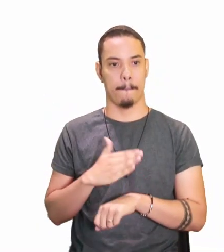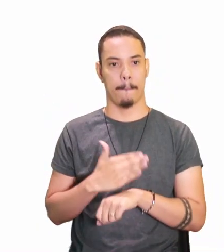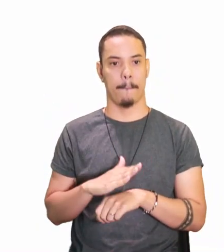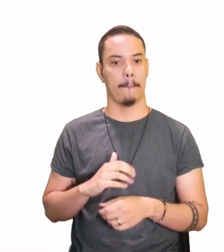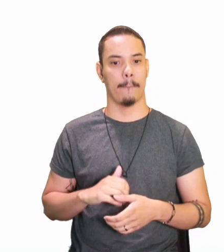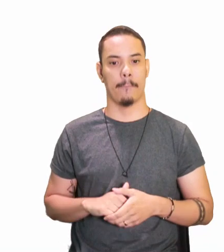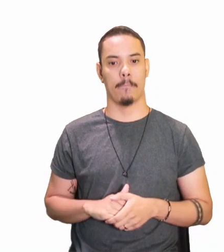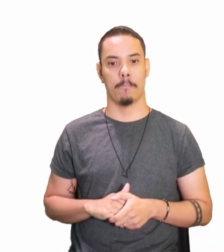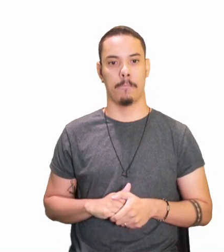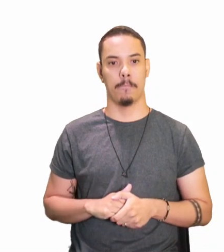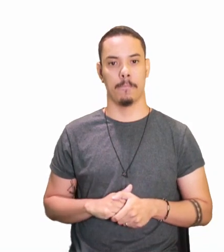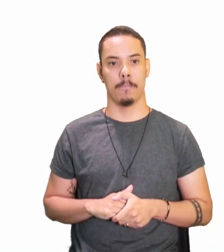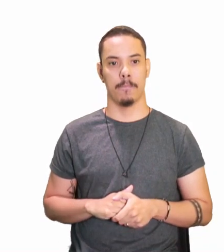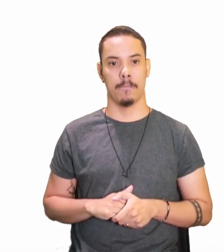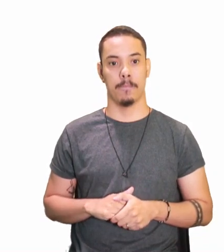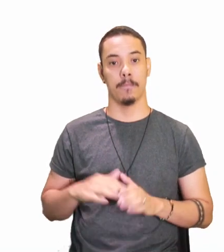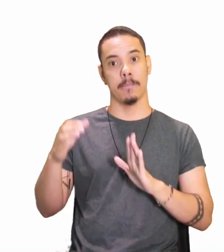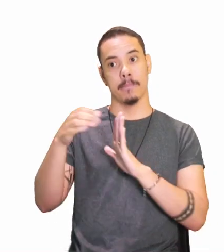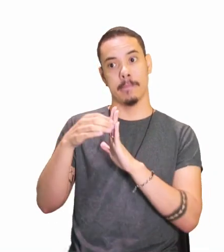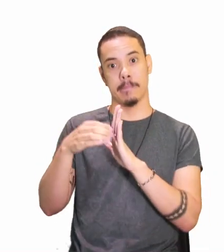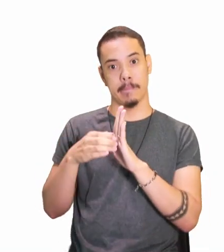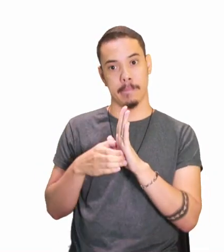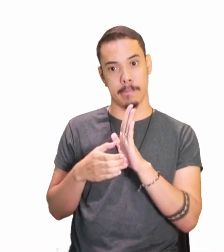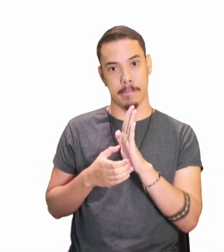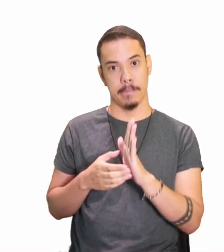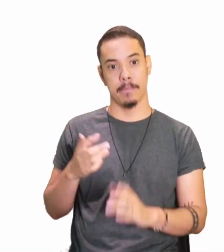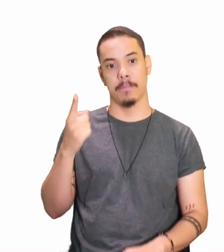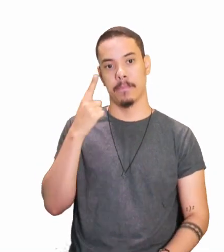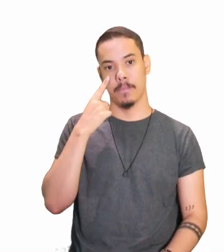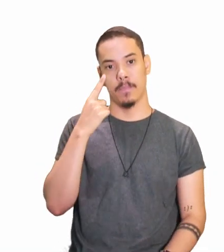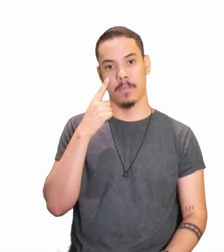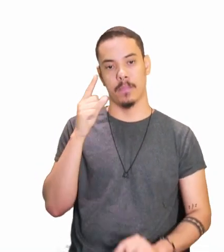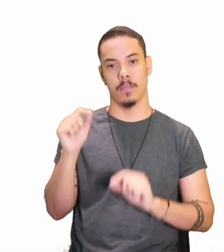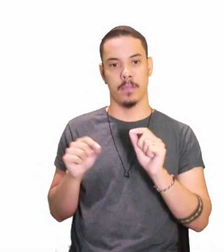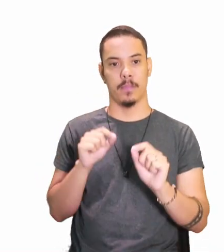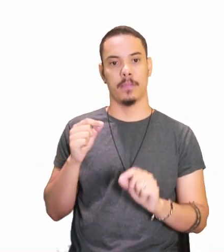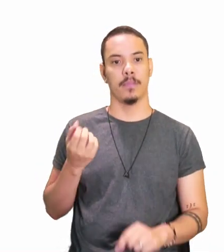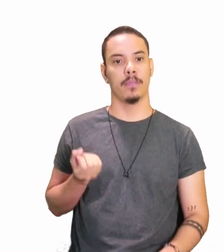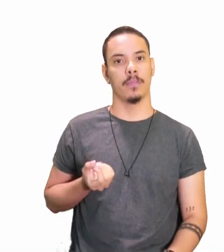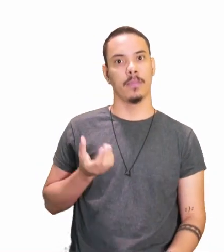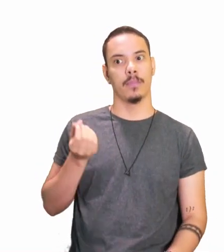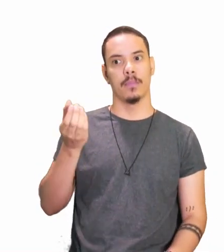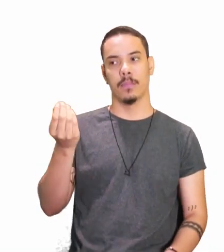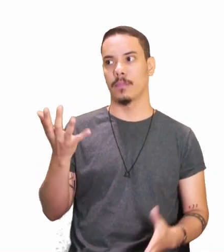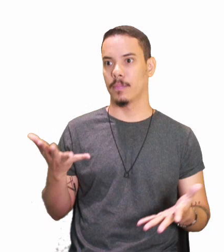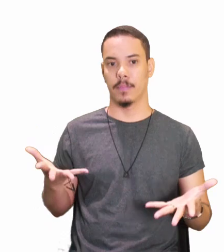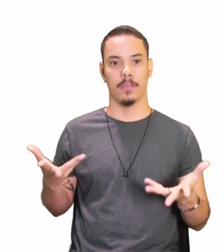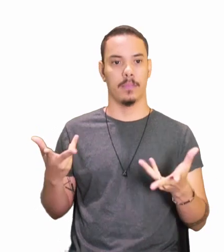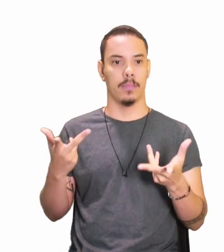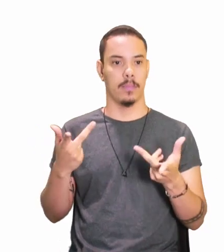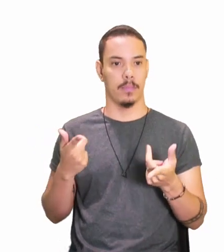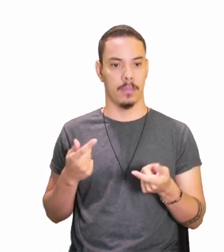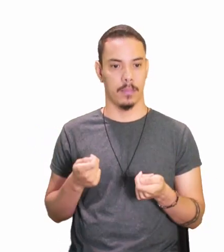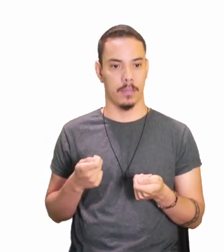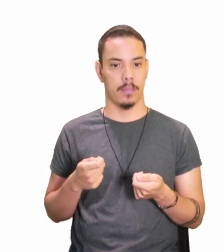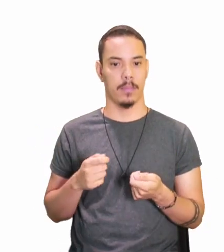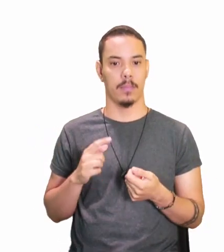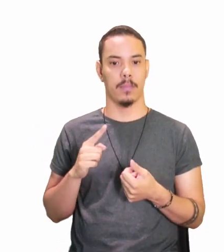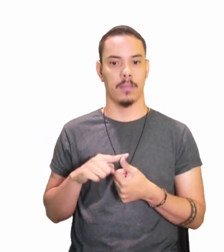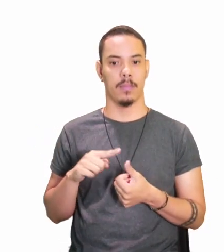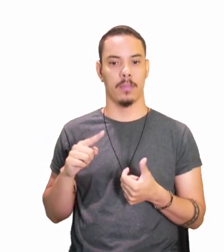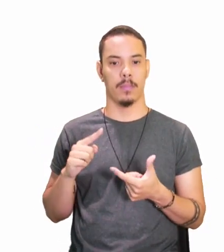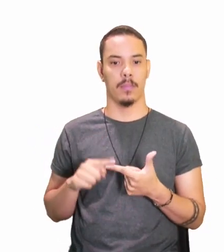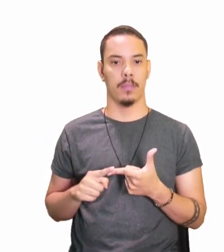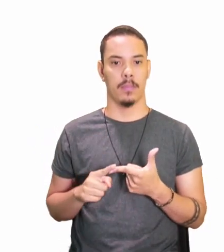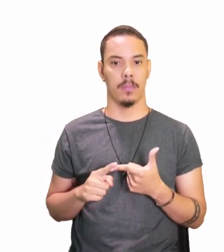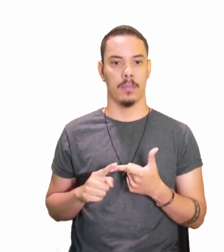ó. Era para classificar e você vê o seguinte, ó. A viagem foi fantástica, aí eu tenho um